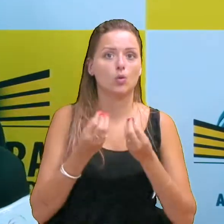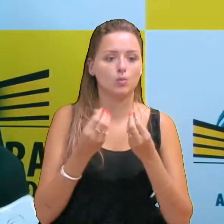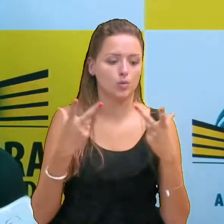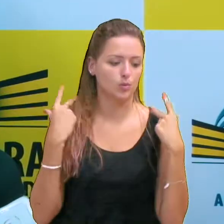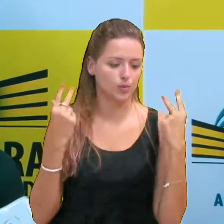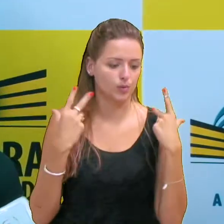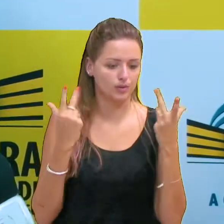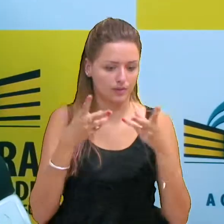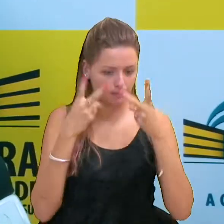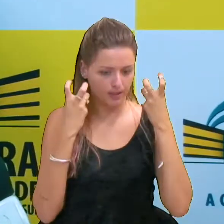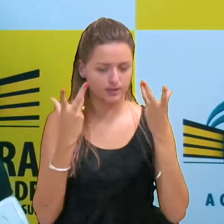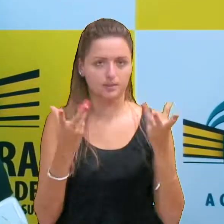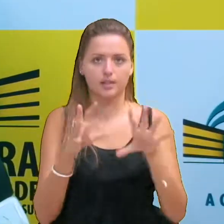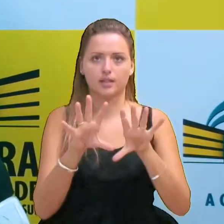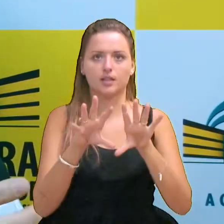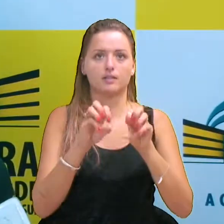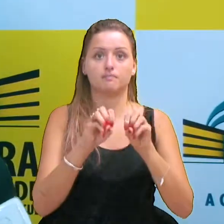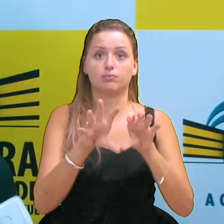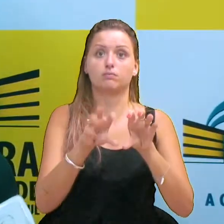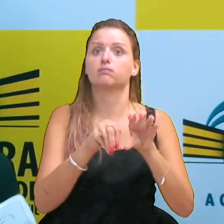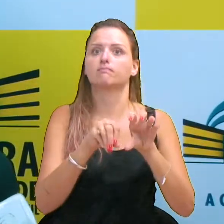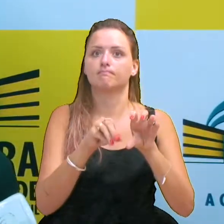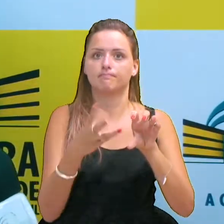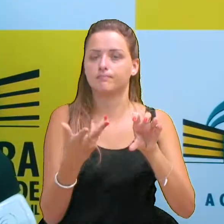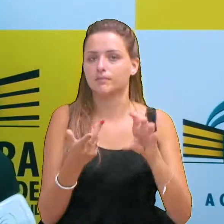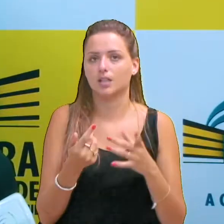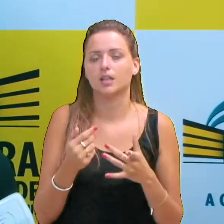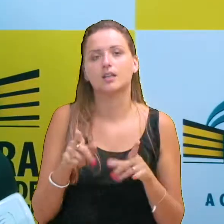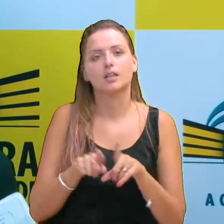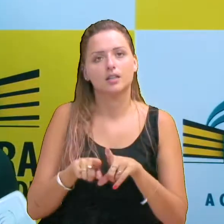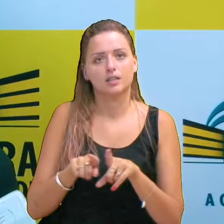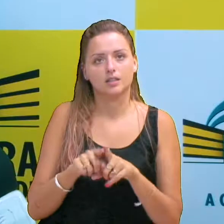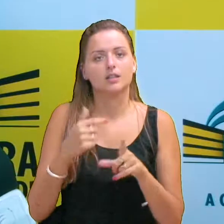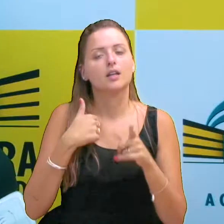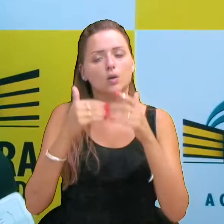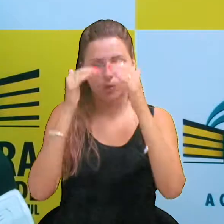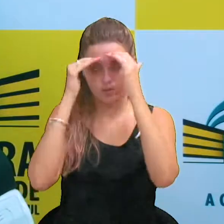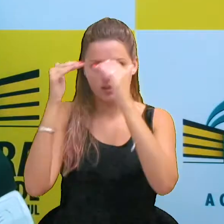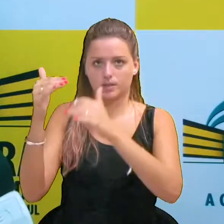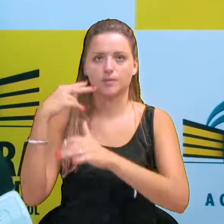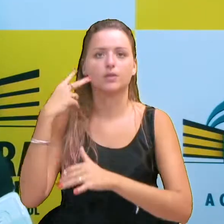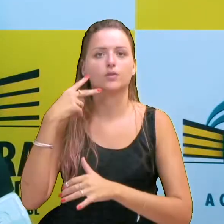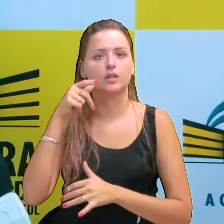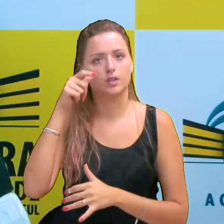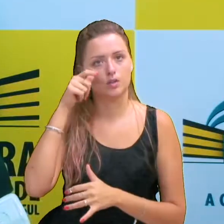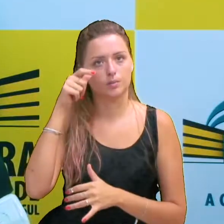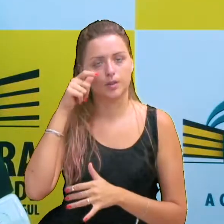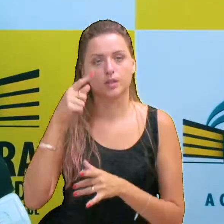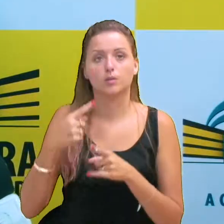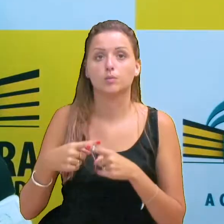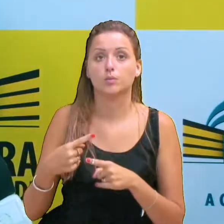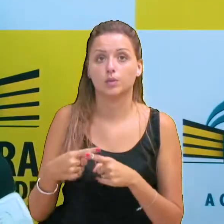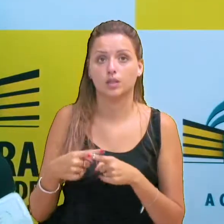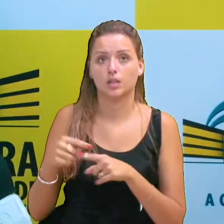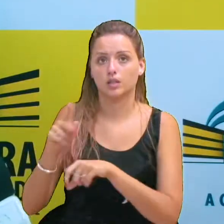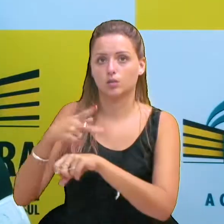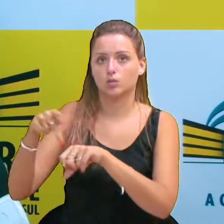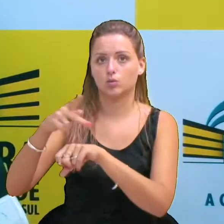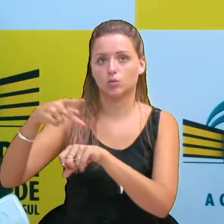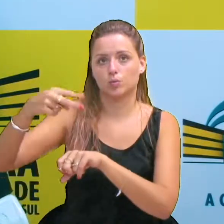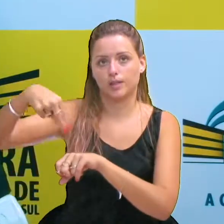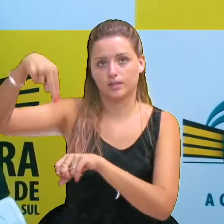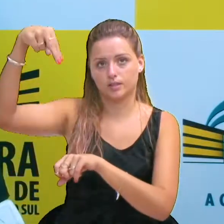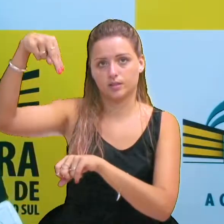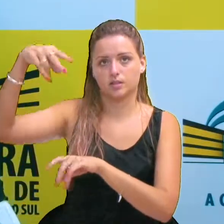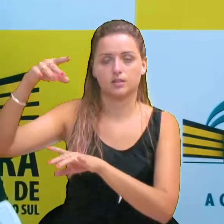perceber que queimou um farol? E o contraditório ele é importante, eu respeito a opinião do vereador Périco, porque nos países